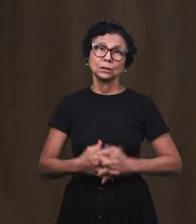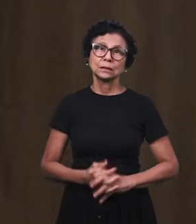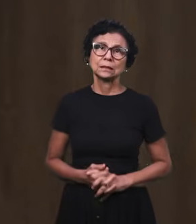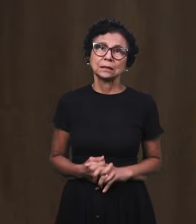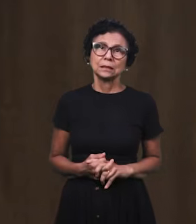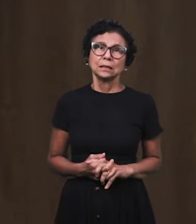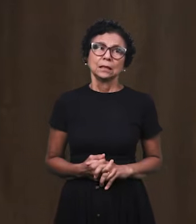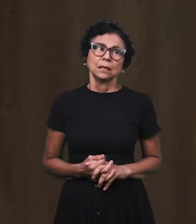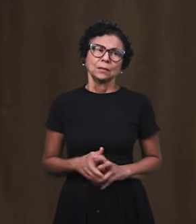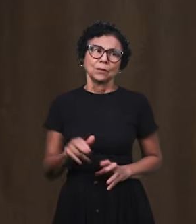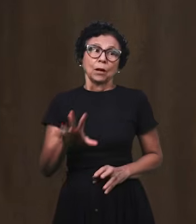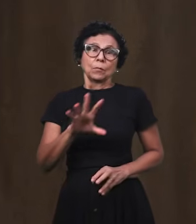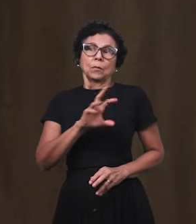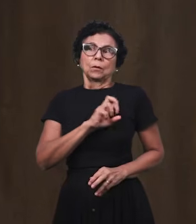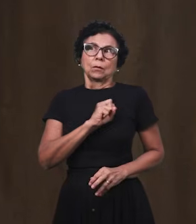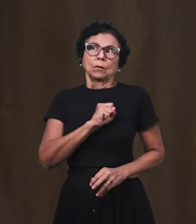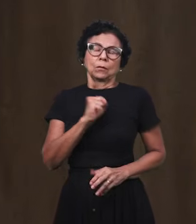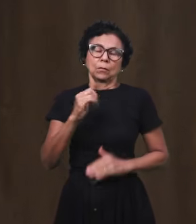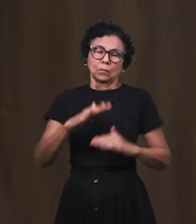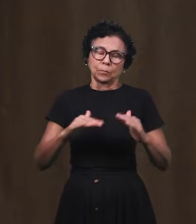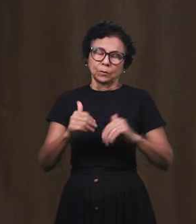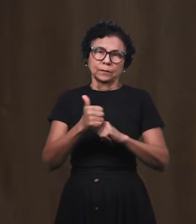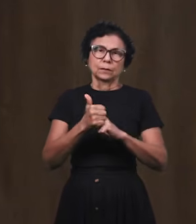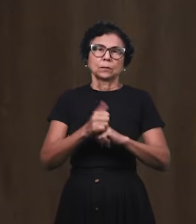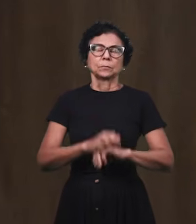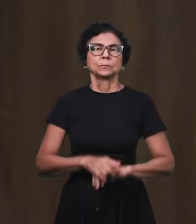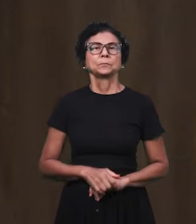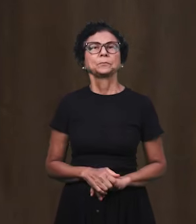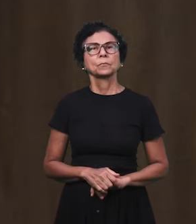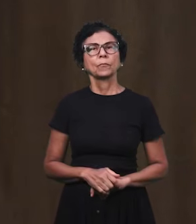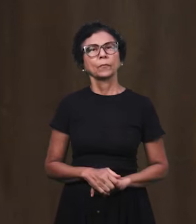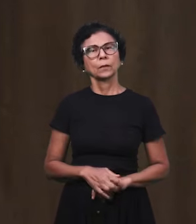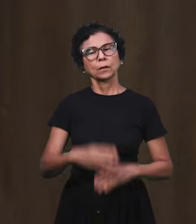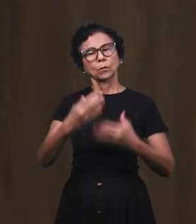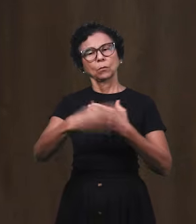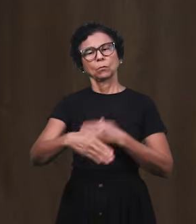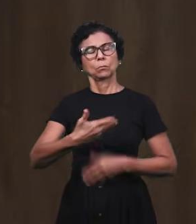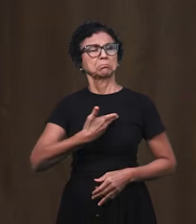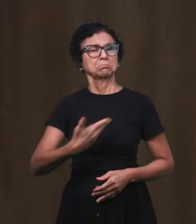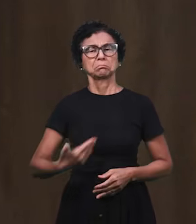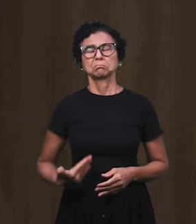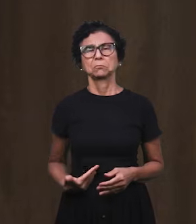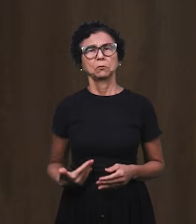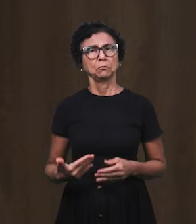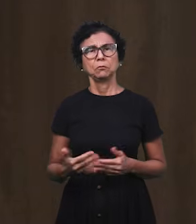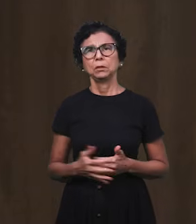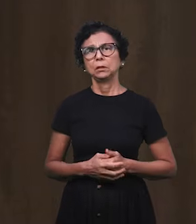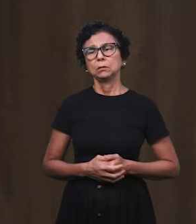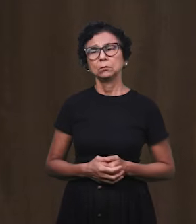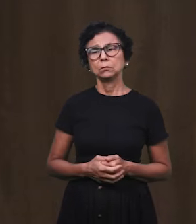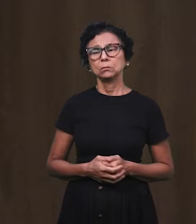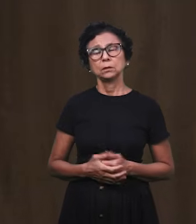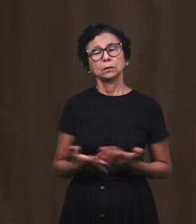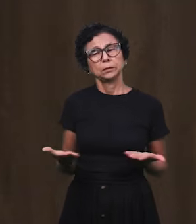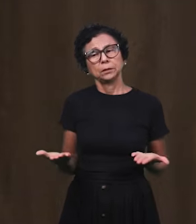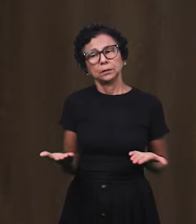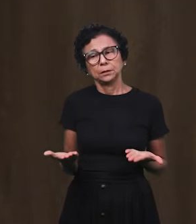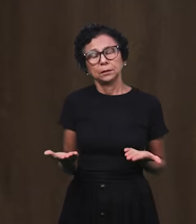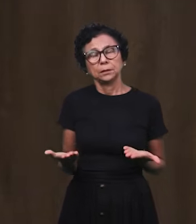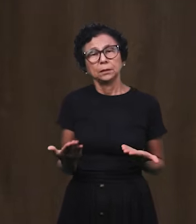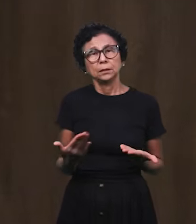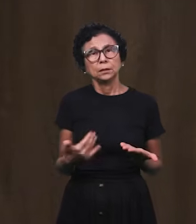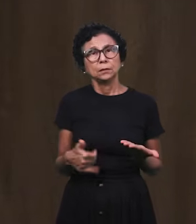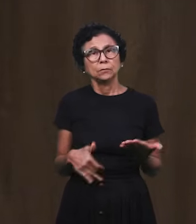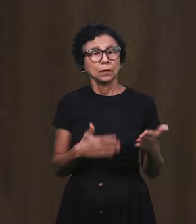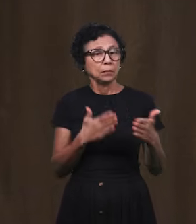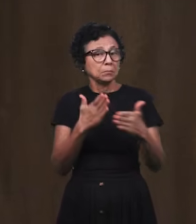vai, passando nesse concurso, você vai ser um servidor, né, um servidor público. Aí você vai ter toda a estabilidade